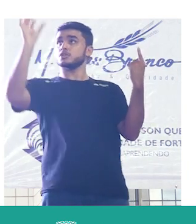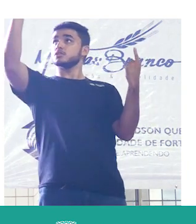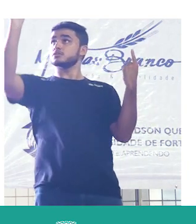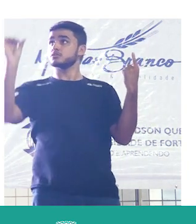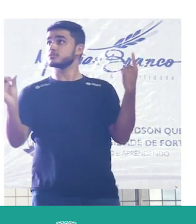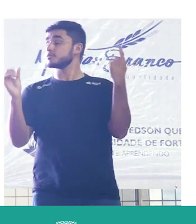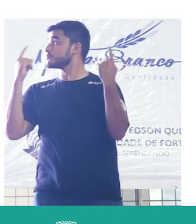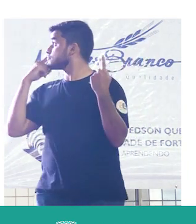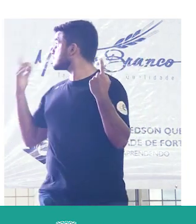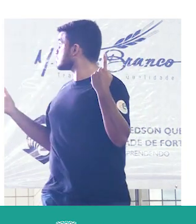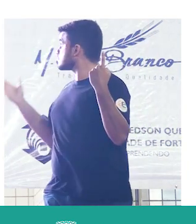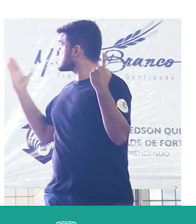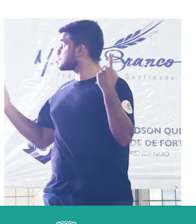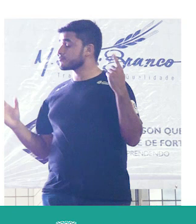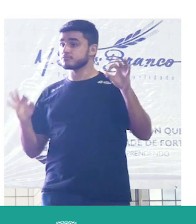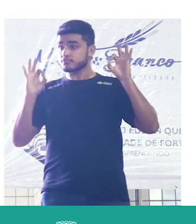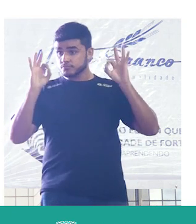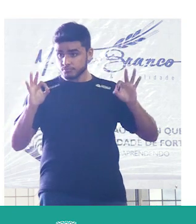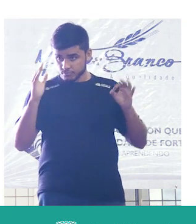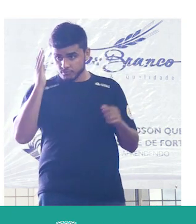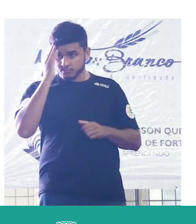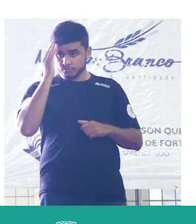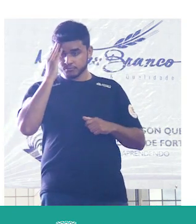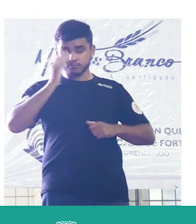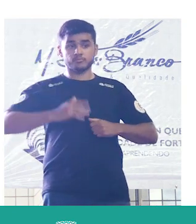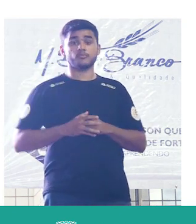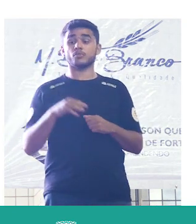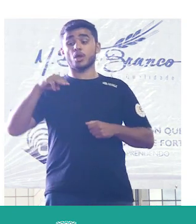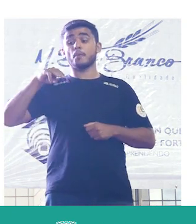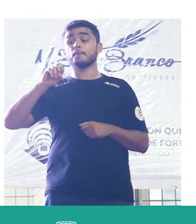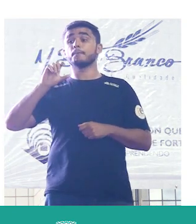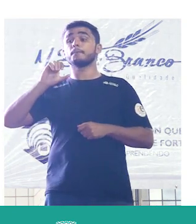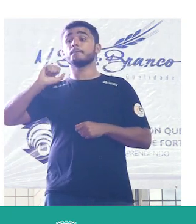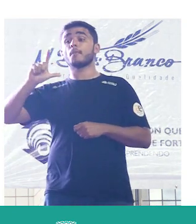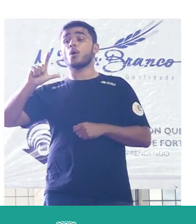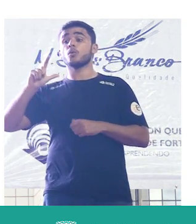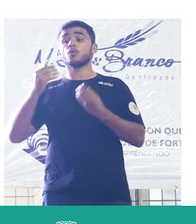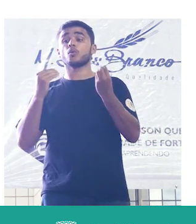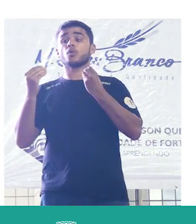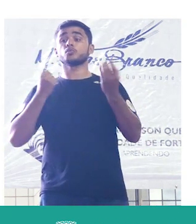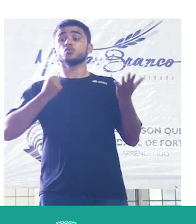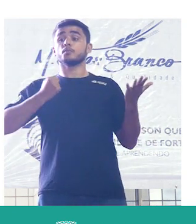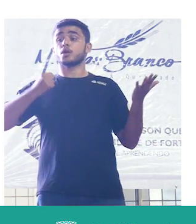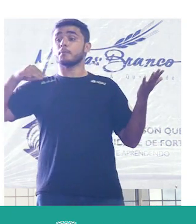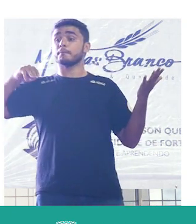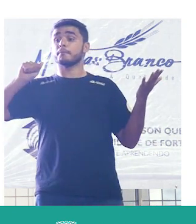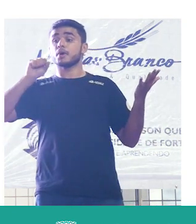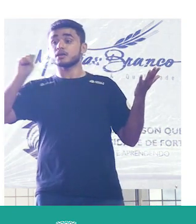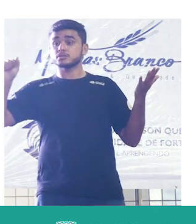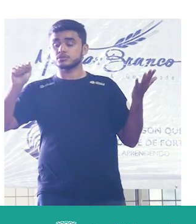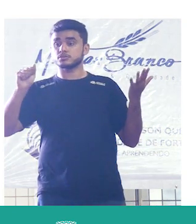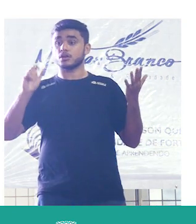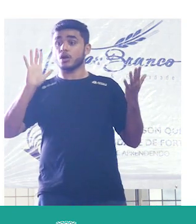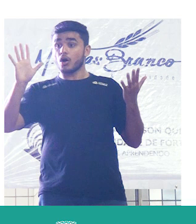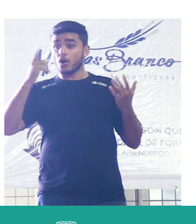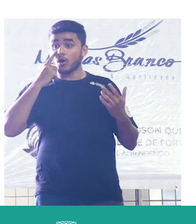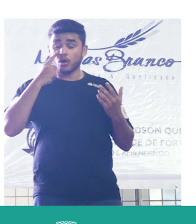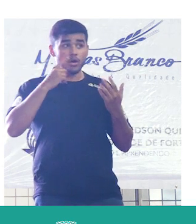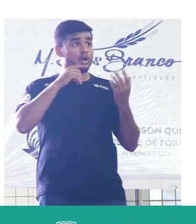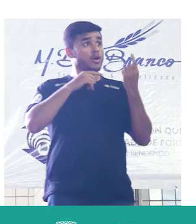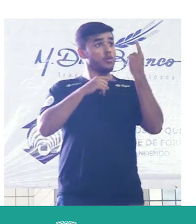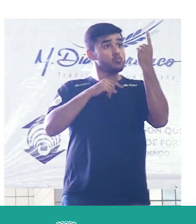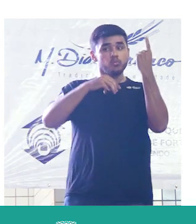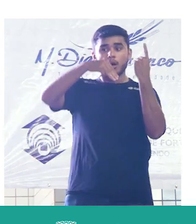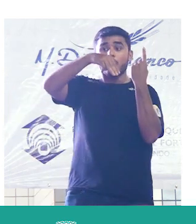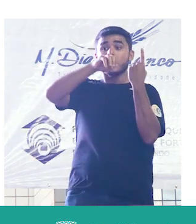devem reagir proporcionalmente? Próximo passo: converter mol para grama. E aí